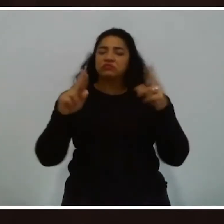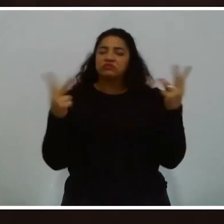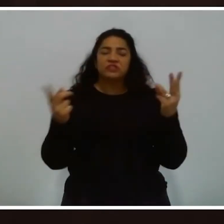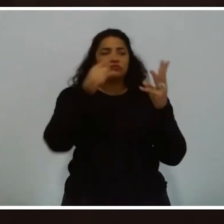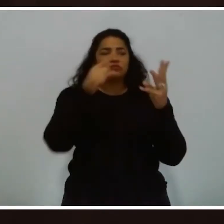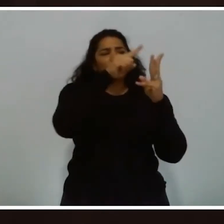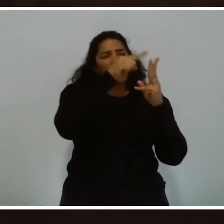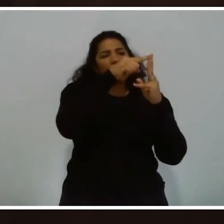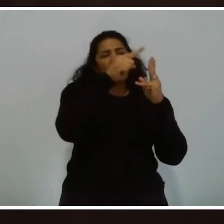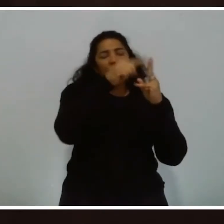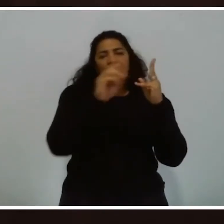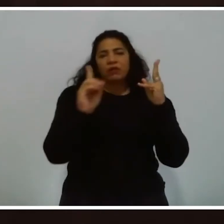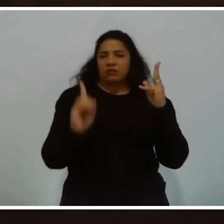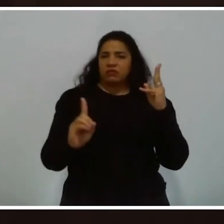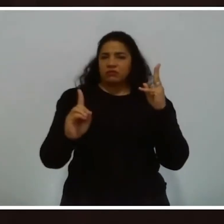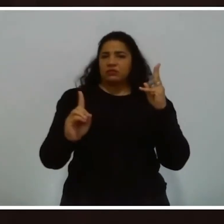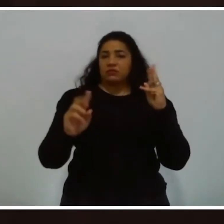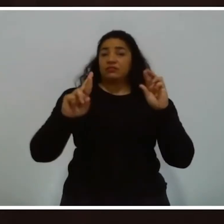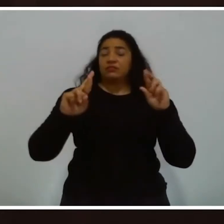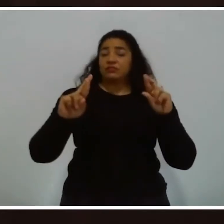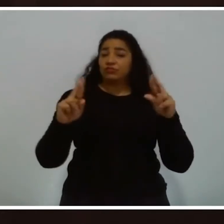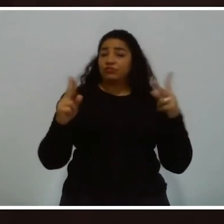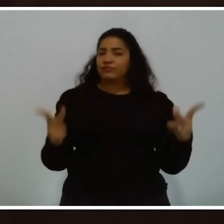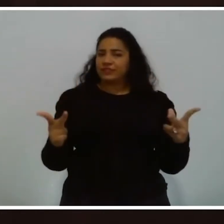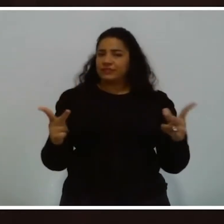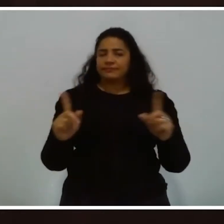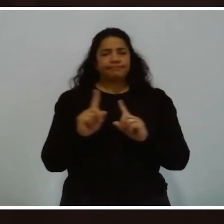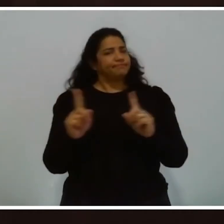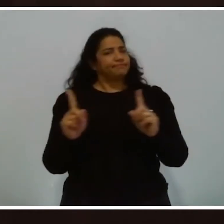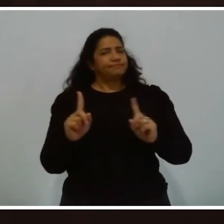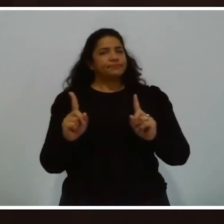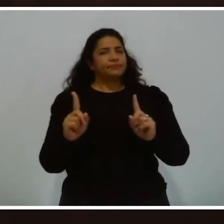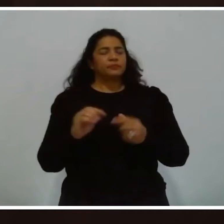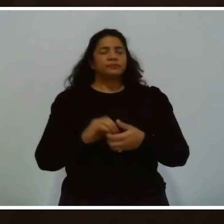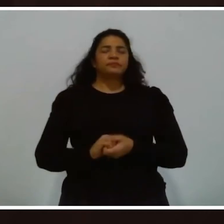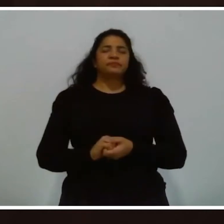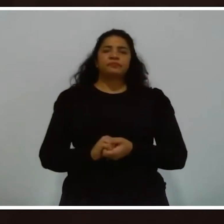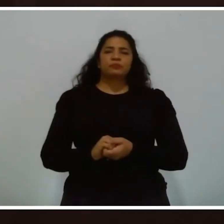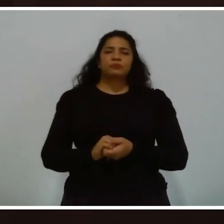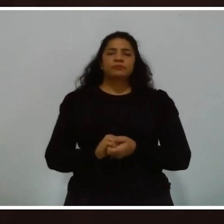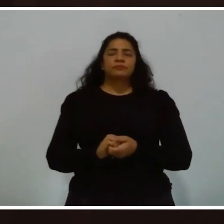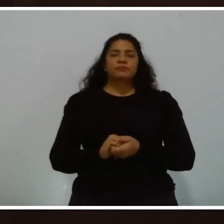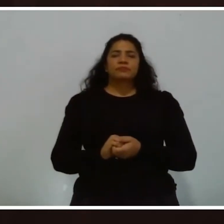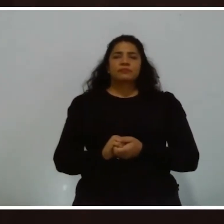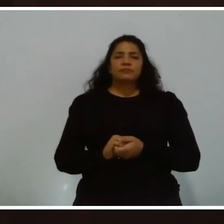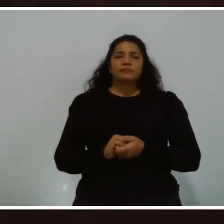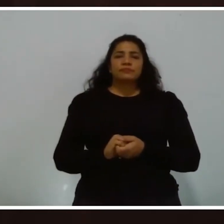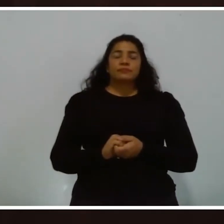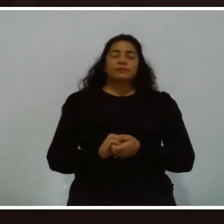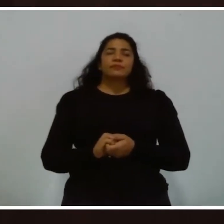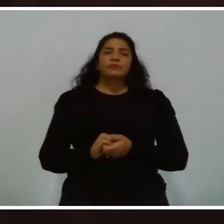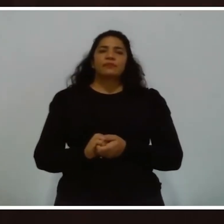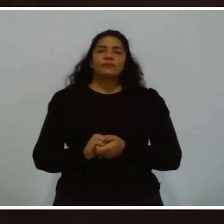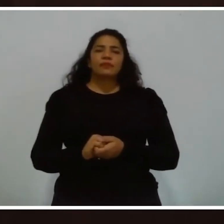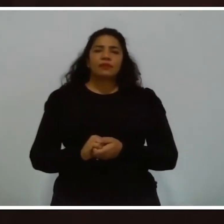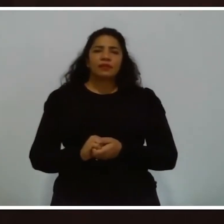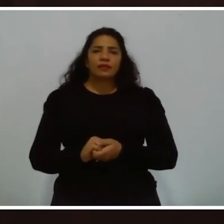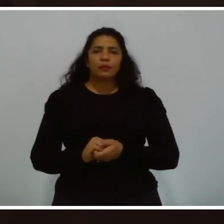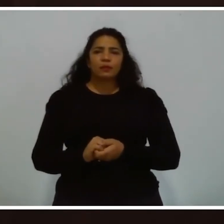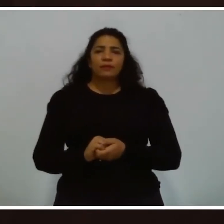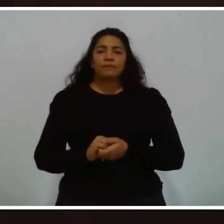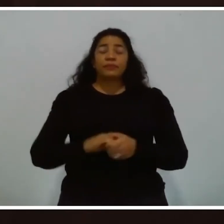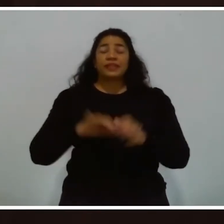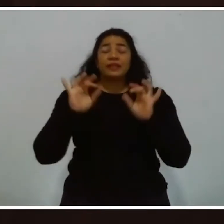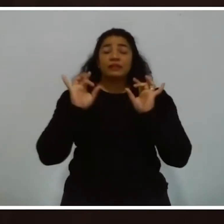Pai não é um Deus e Deus Filho, outro Deus, e Deus Espírito Santo, outro Deus. Isso é heresia. Há somente